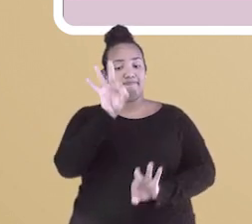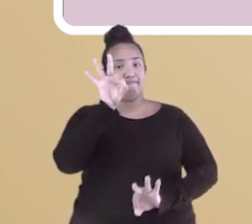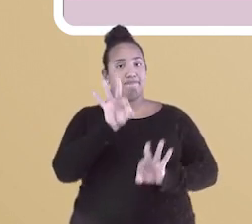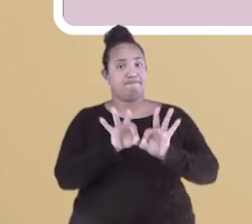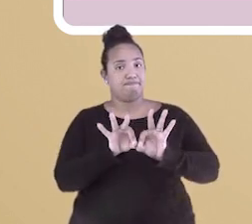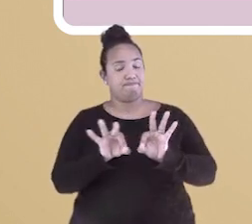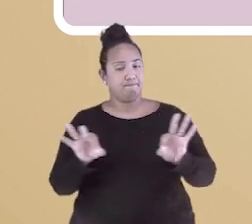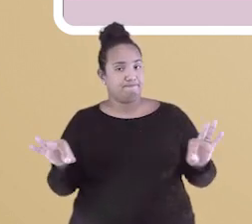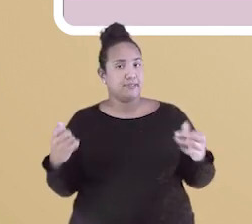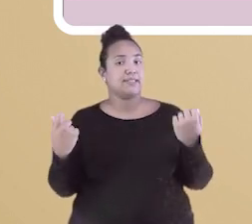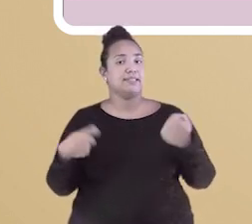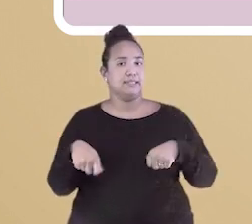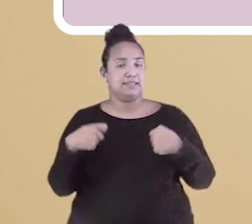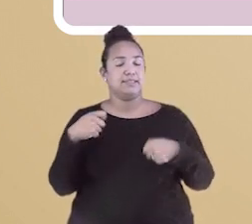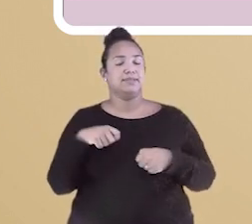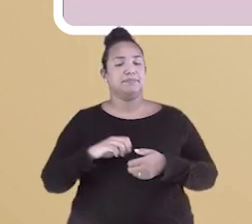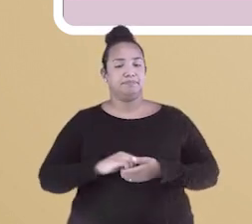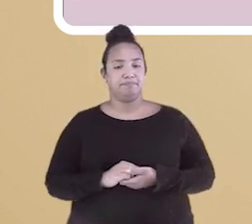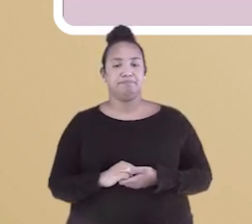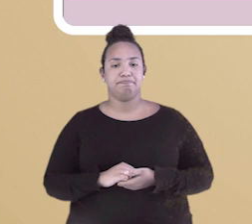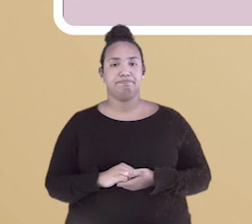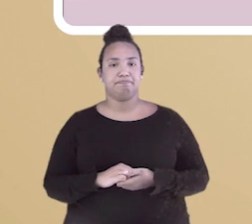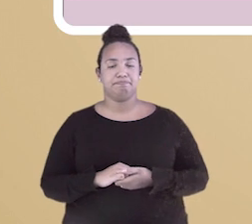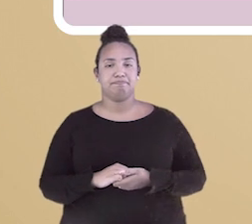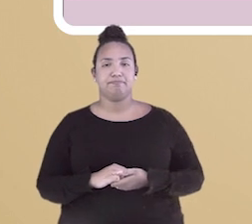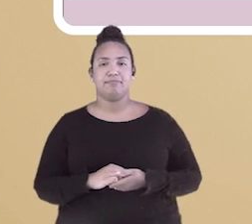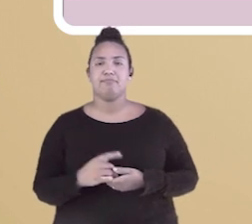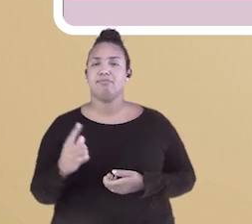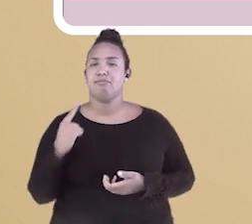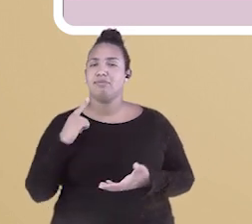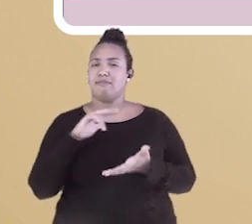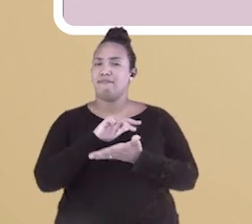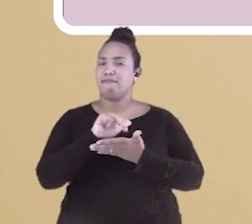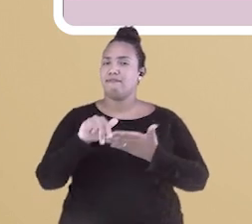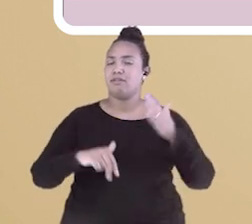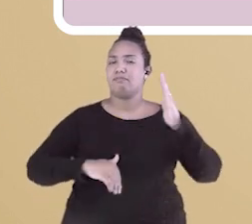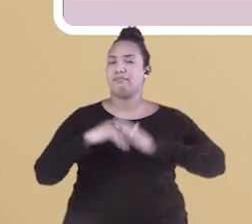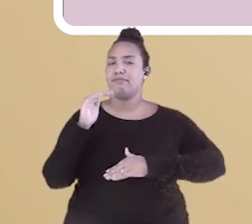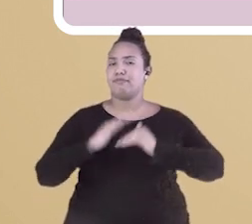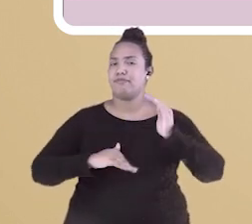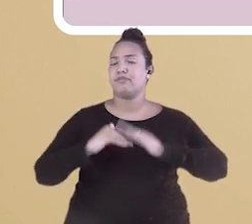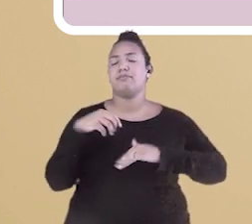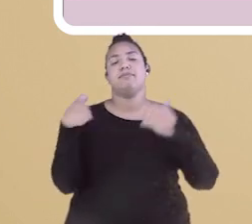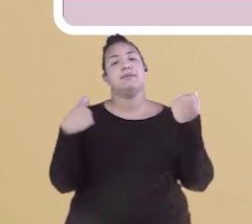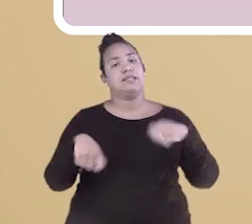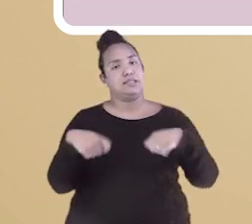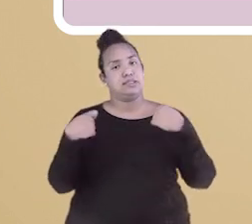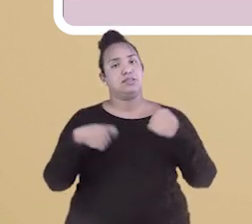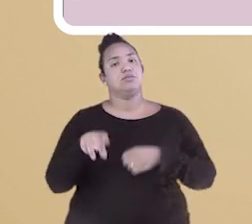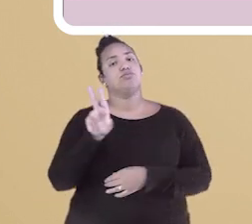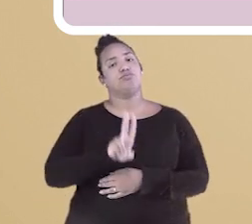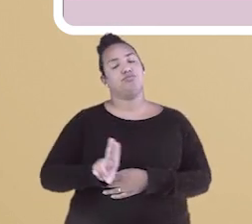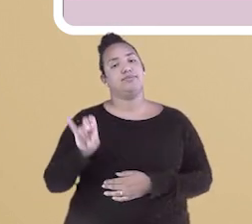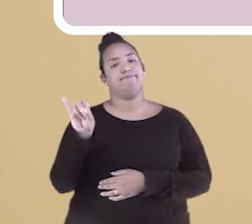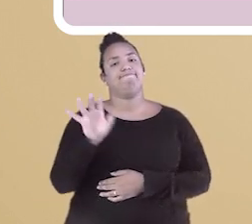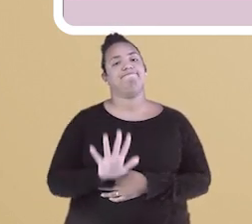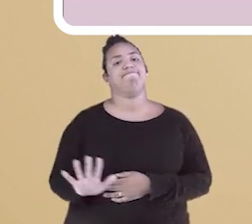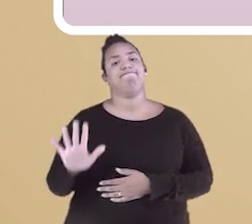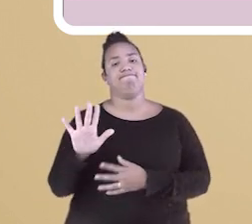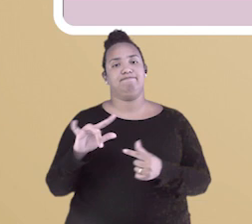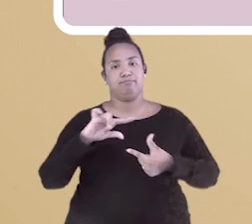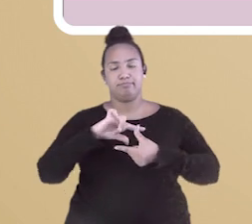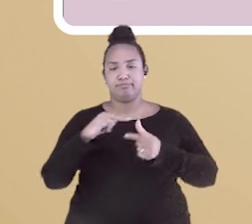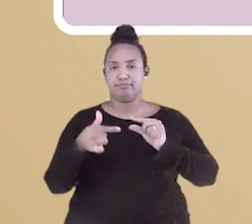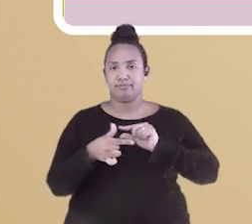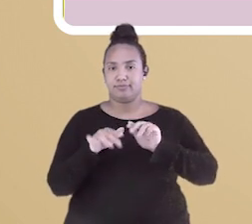de largura. Existem muitas outras profissões que precisam e trabalham com figuras geométricas planas,